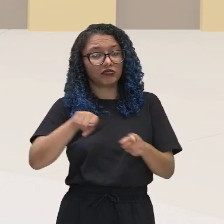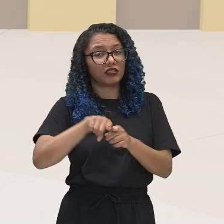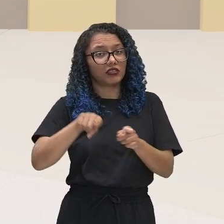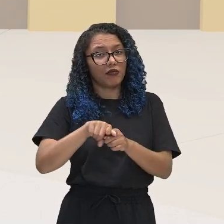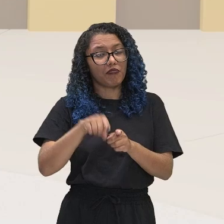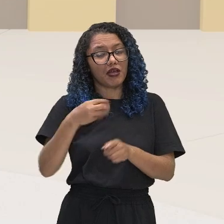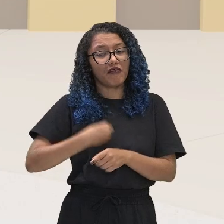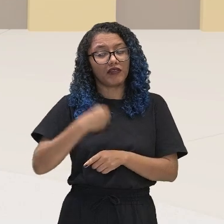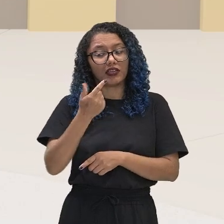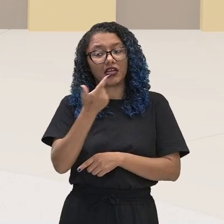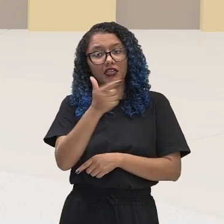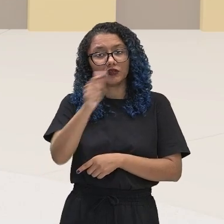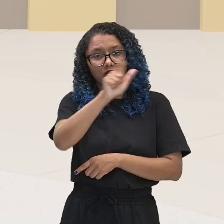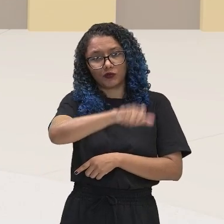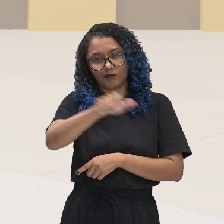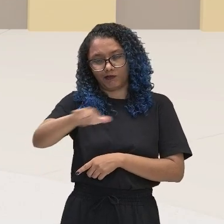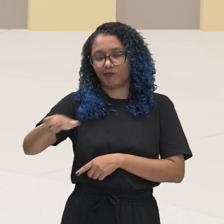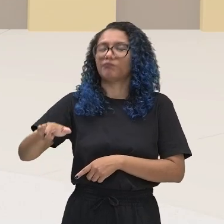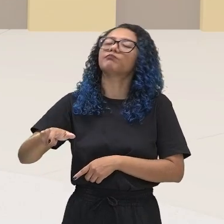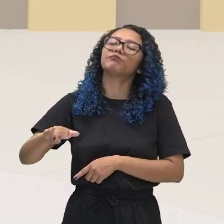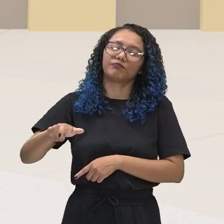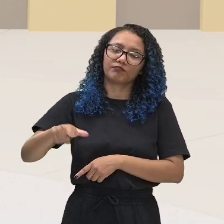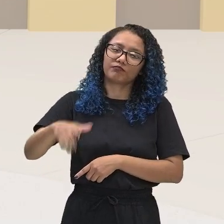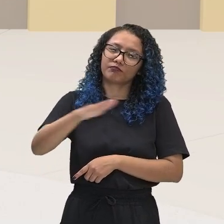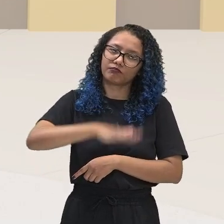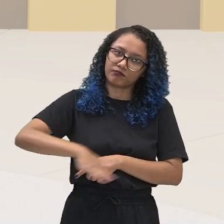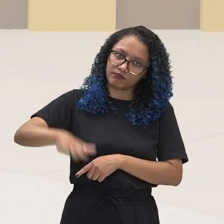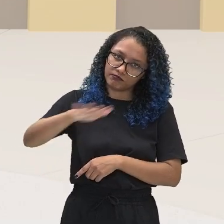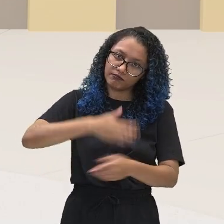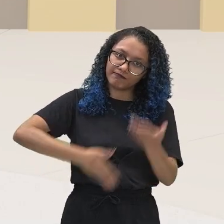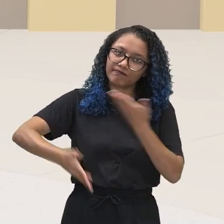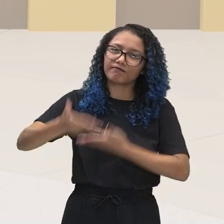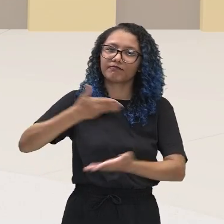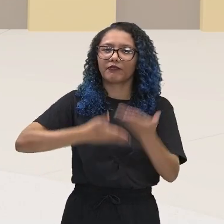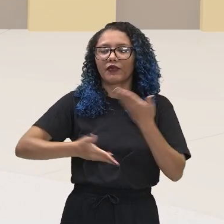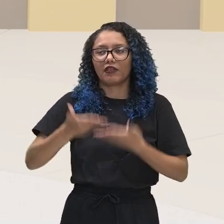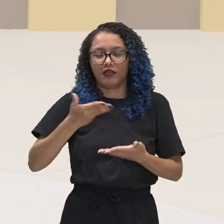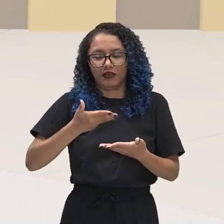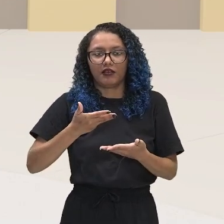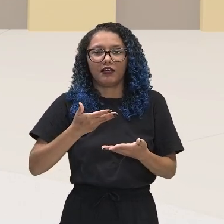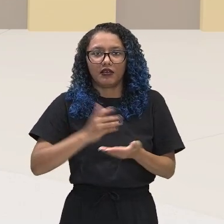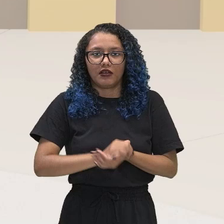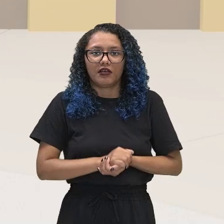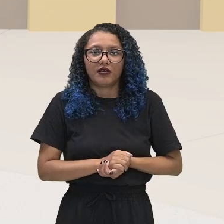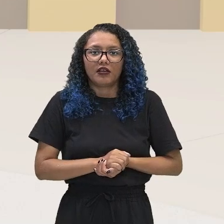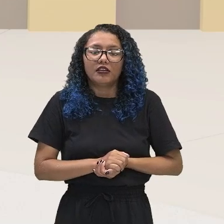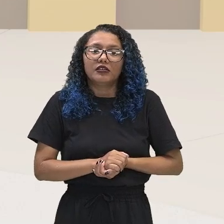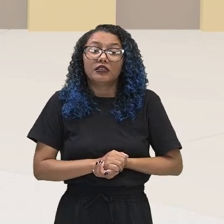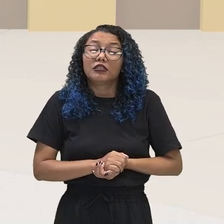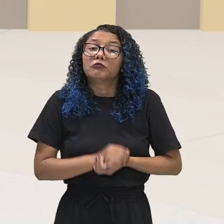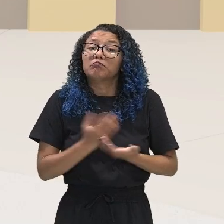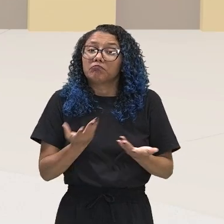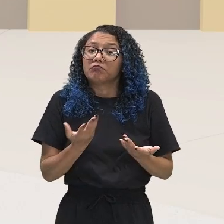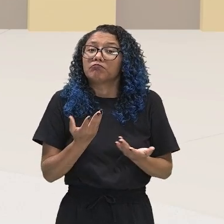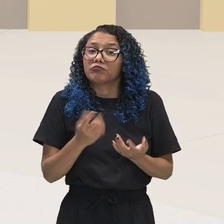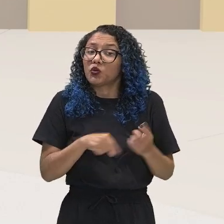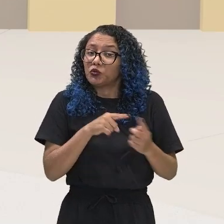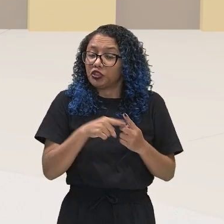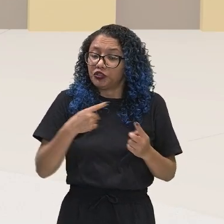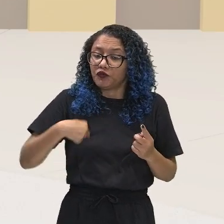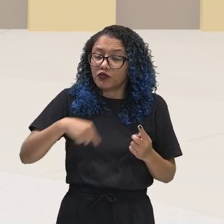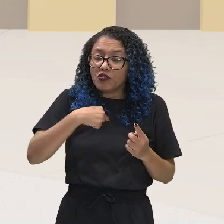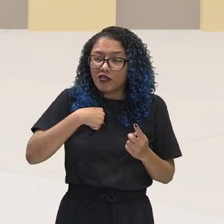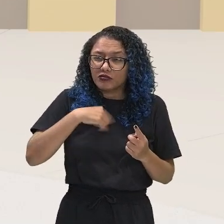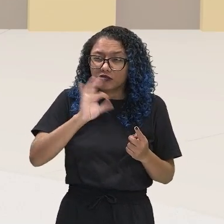quem está à nossa volta. Né? Então, os nossos propósitos, os nossos sonhos, apesar de serem nossos,